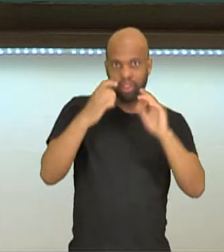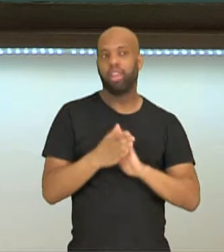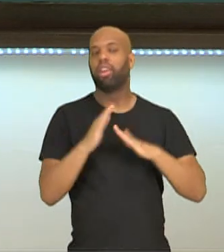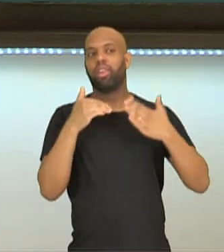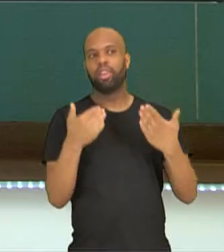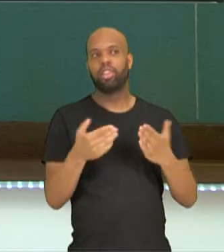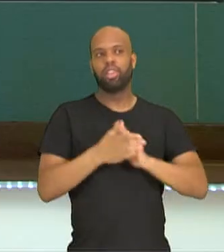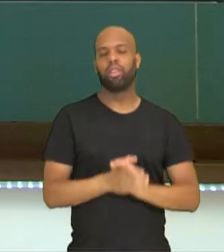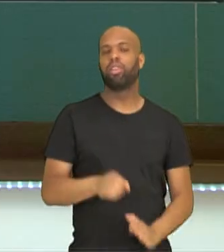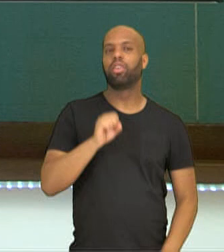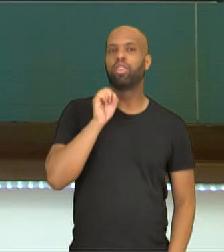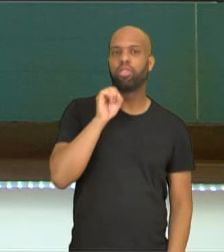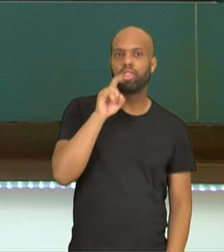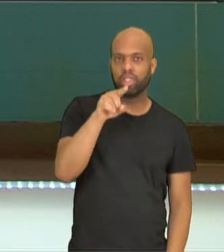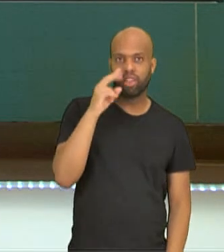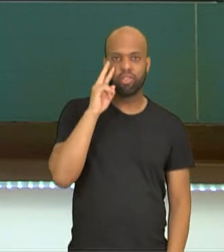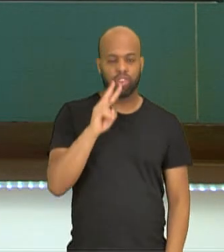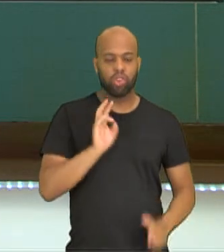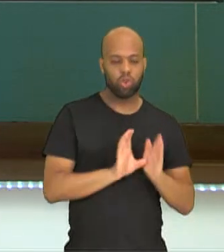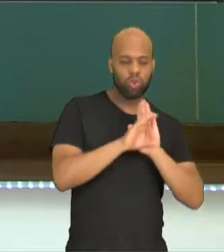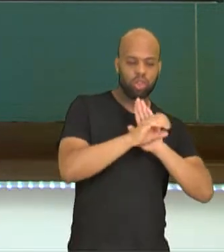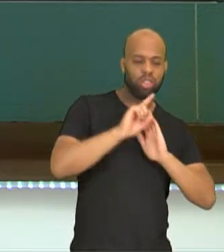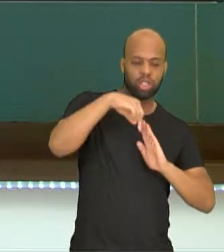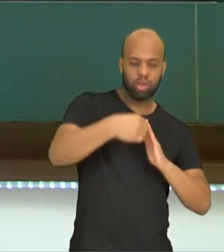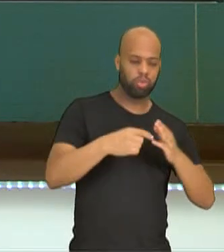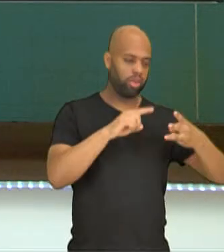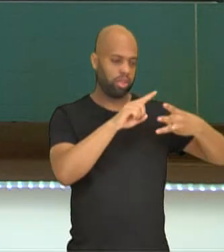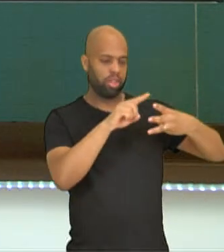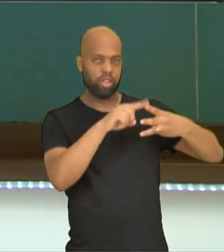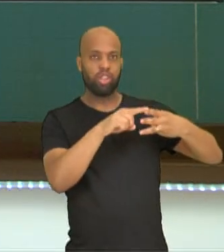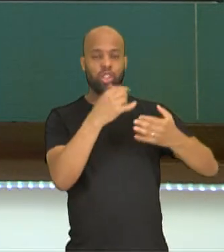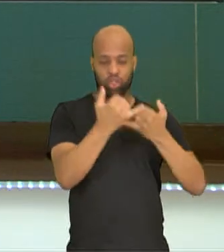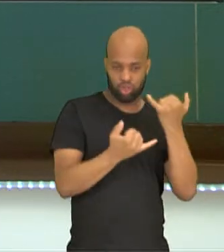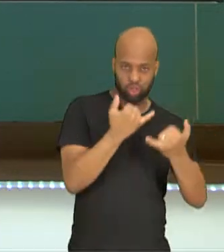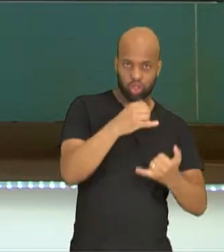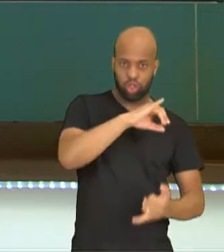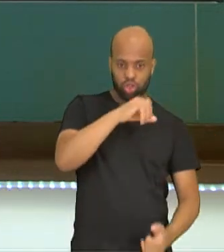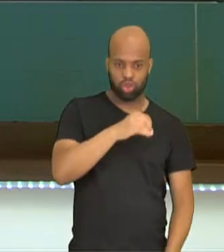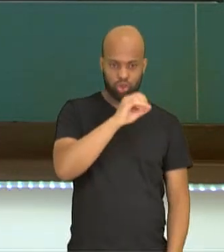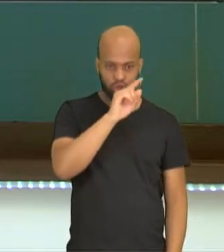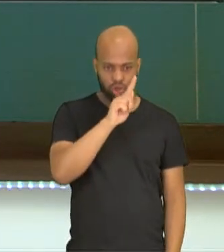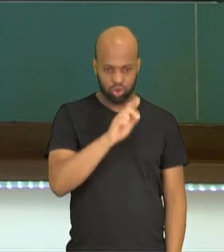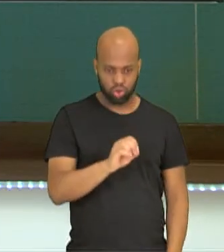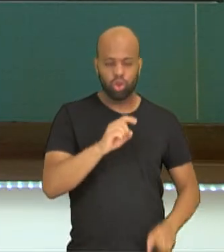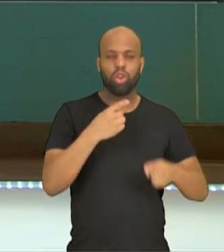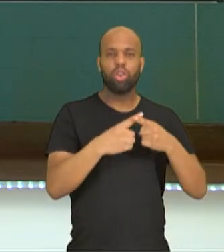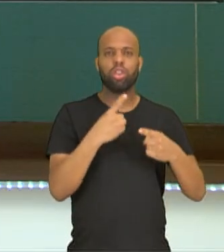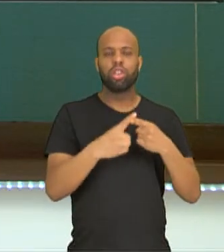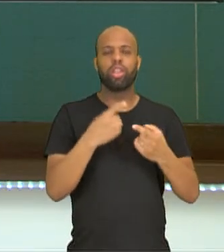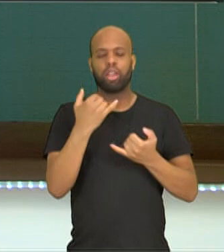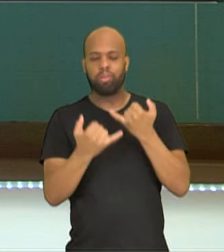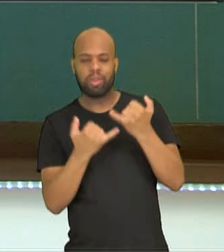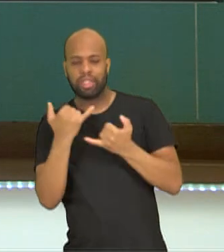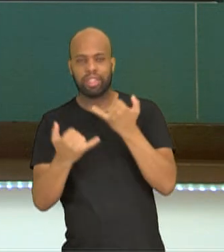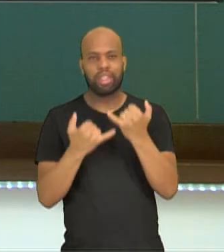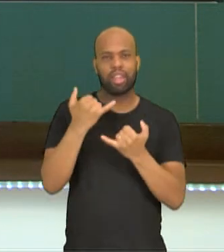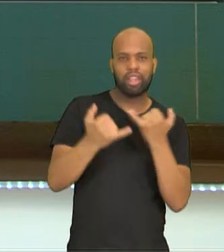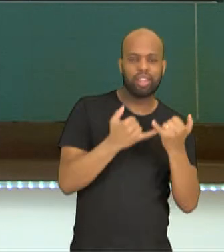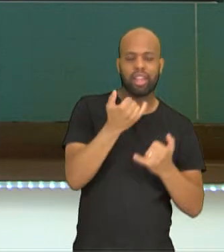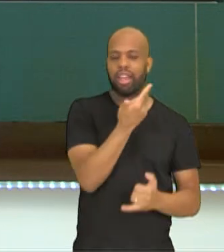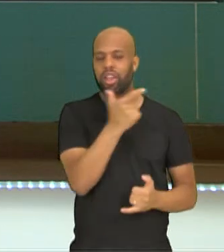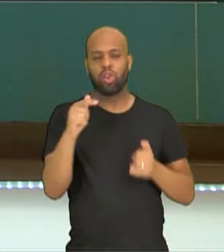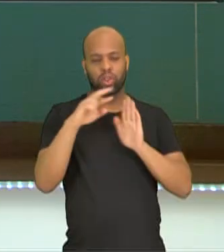mesmo olhando conceituações depois de jogos, esportes onde tem as regras, a brincadeira muitas vezes ela nem obedece